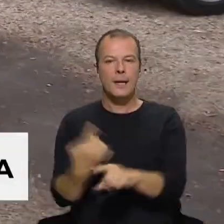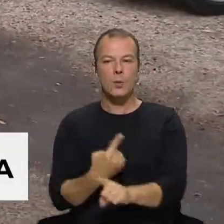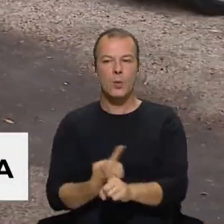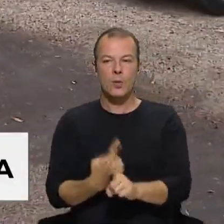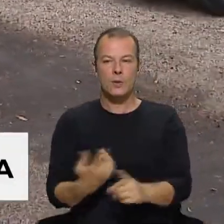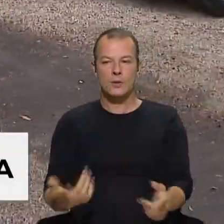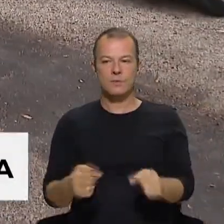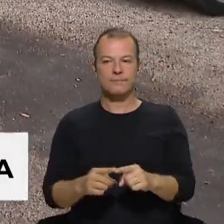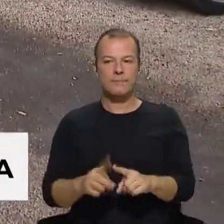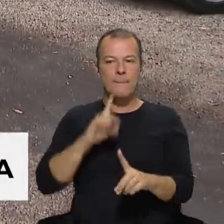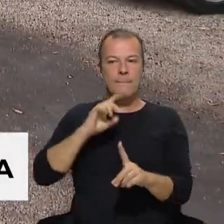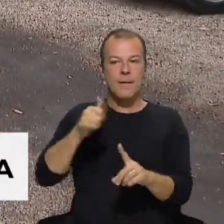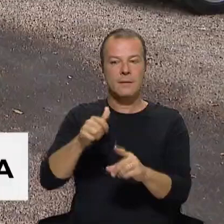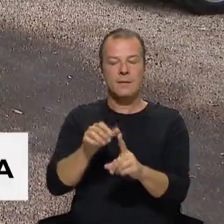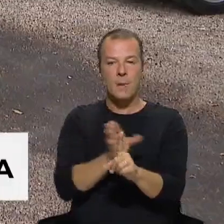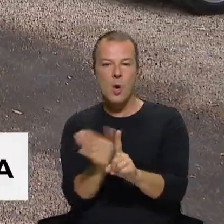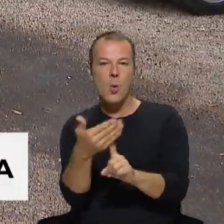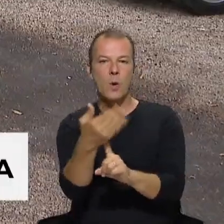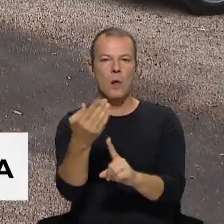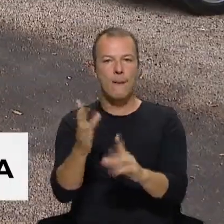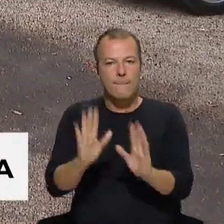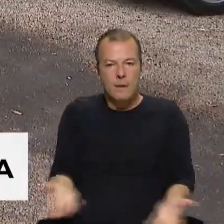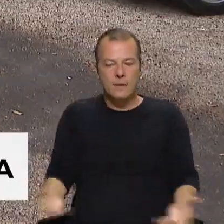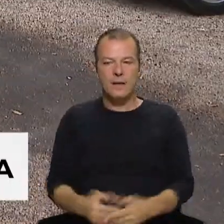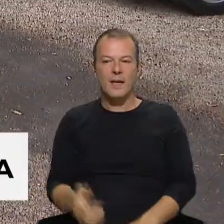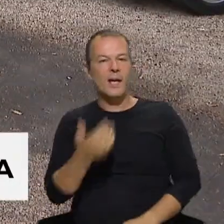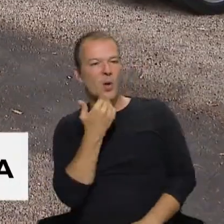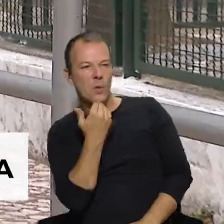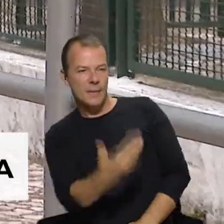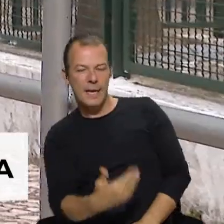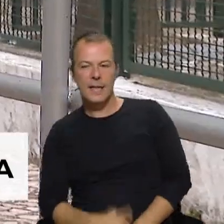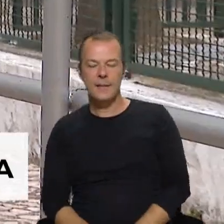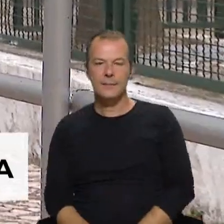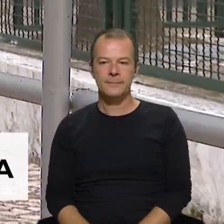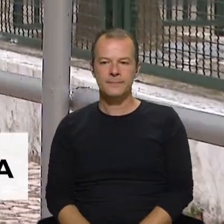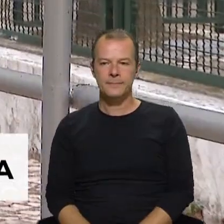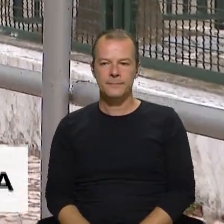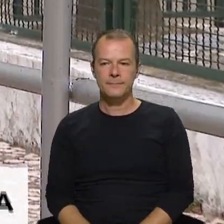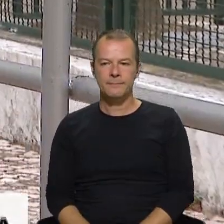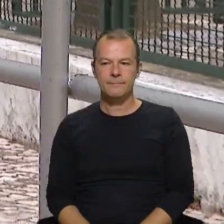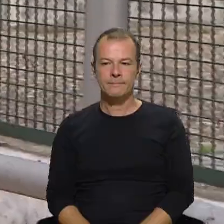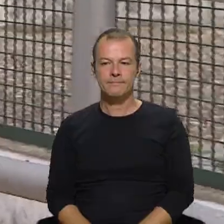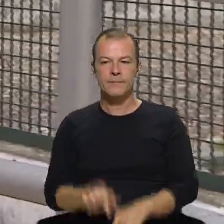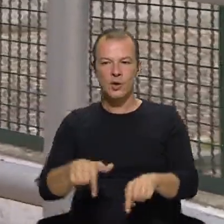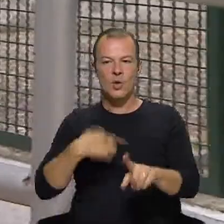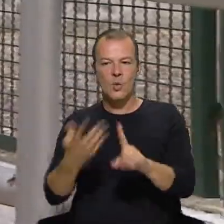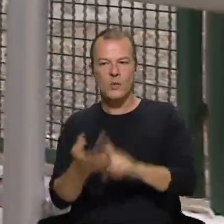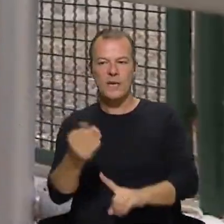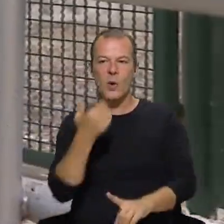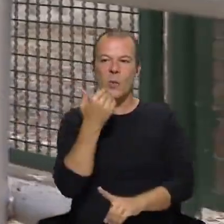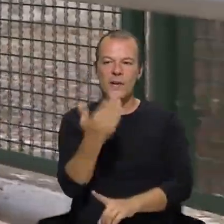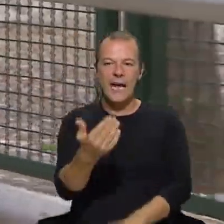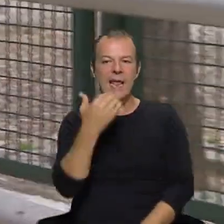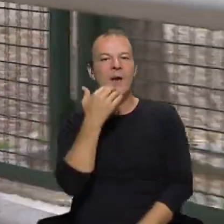que têm que ser contornadas desta forma. Muito obrigada. Aqui já consigo. Muito obrigada.